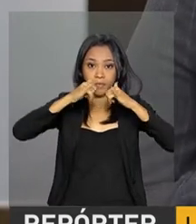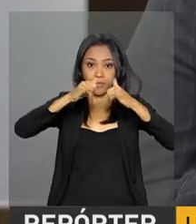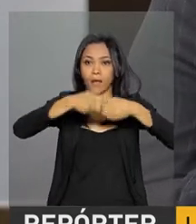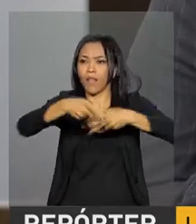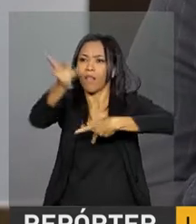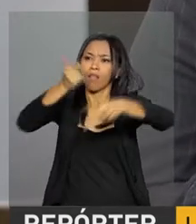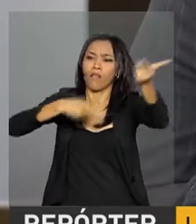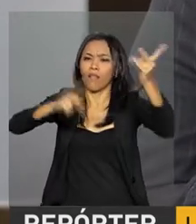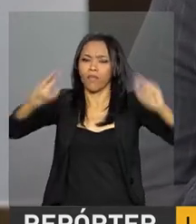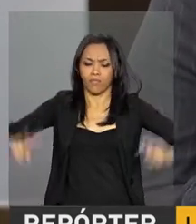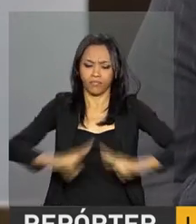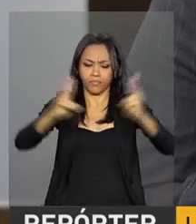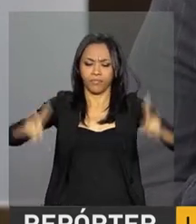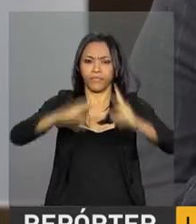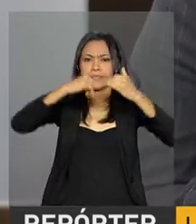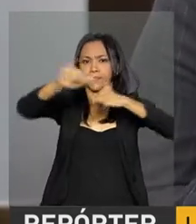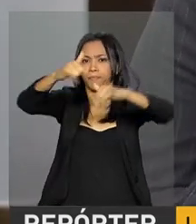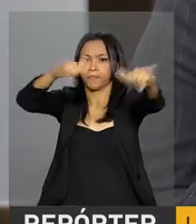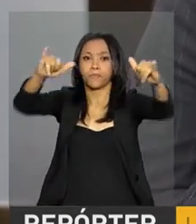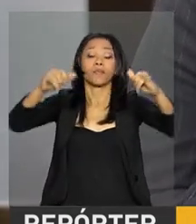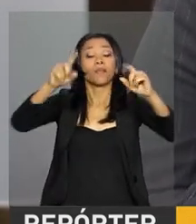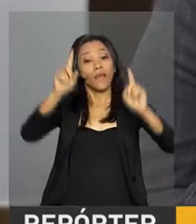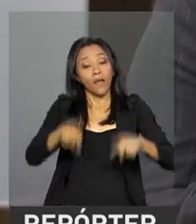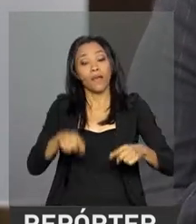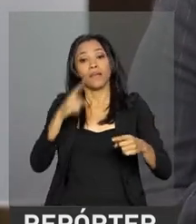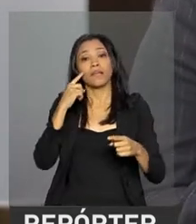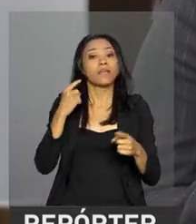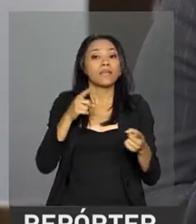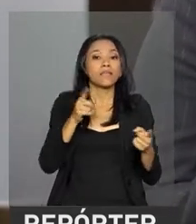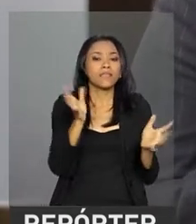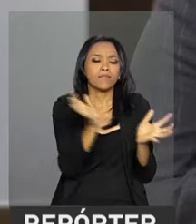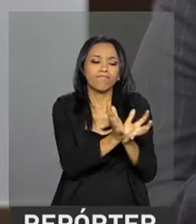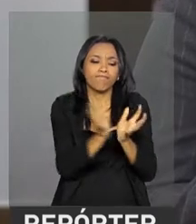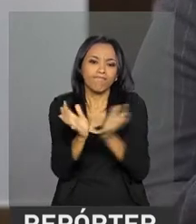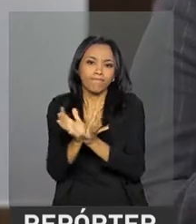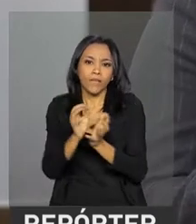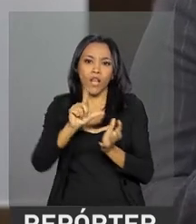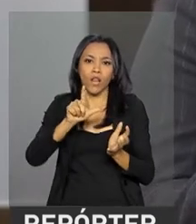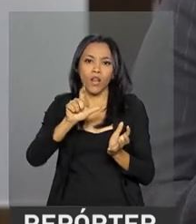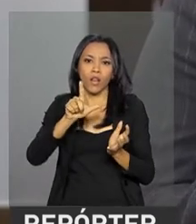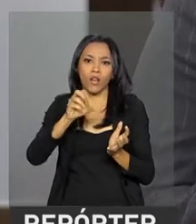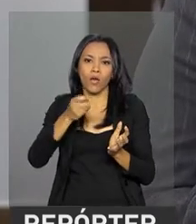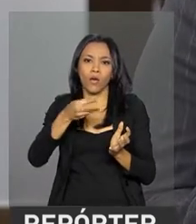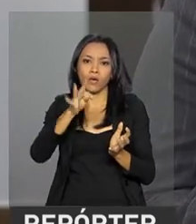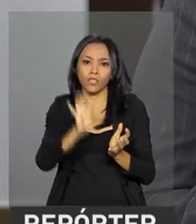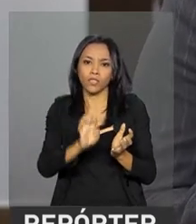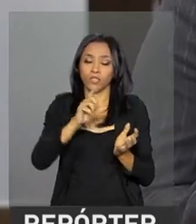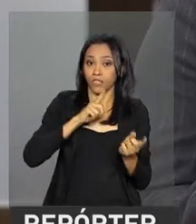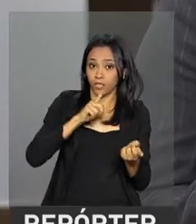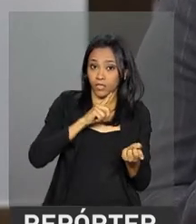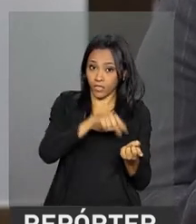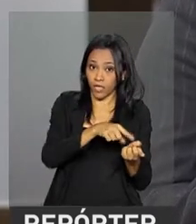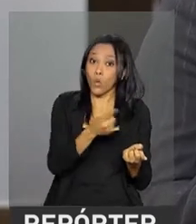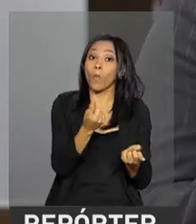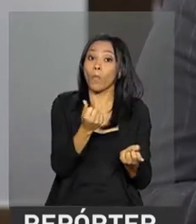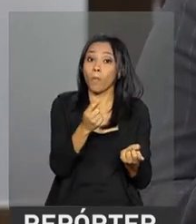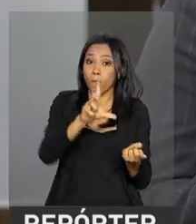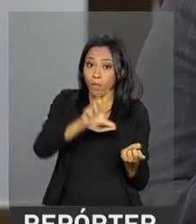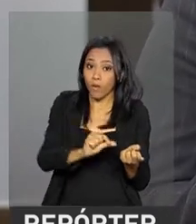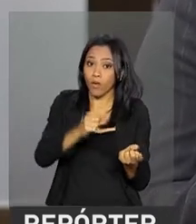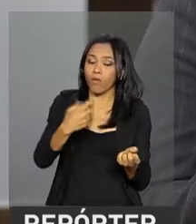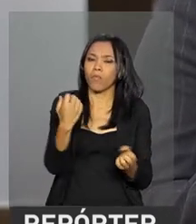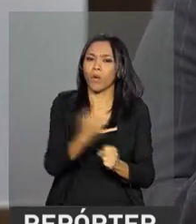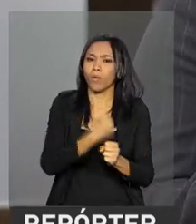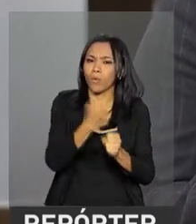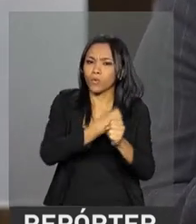consumidores. Em cada lote, o vencedor foi o que aceitou receber durante o período de concessão o menor valor pela construção e